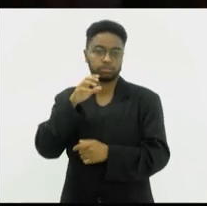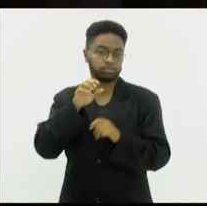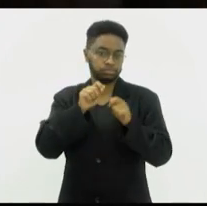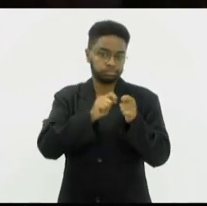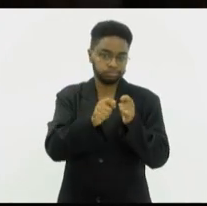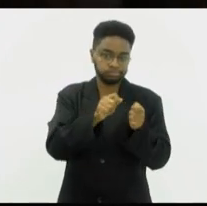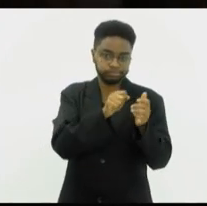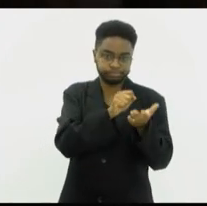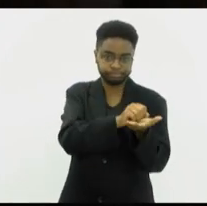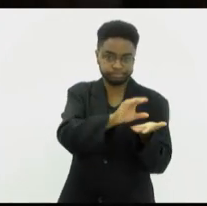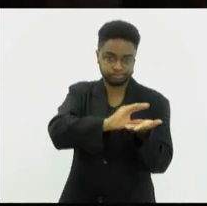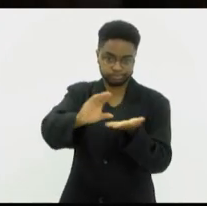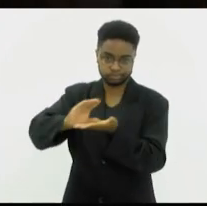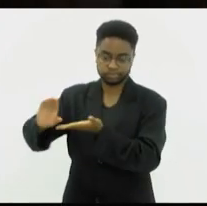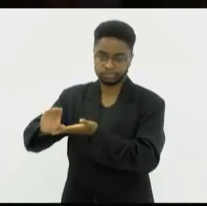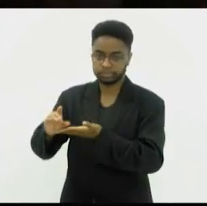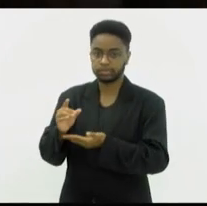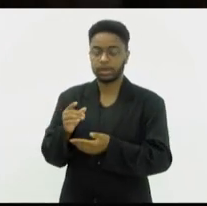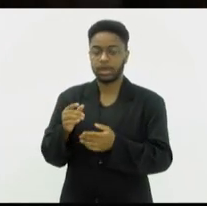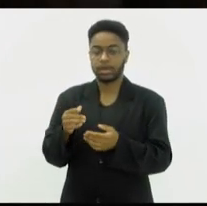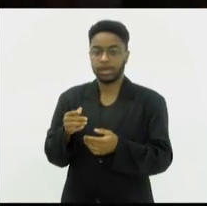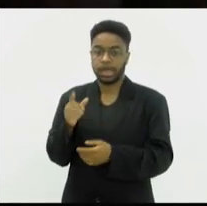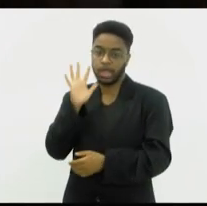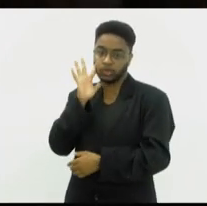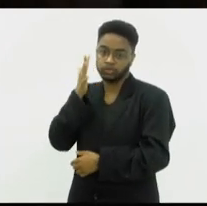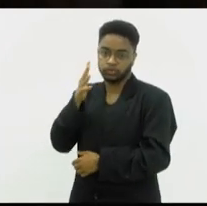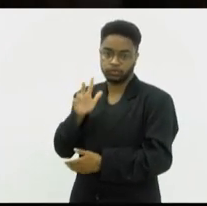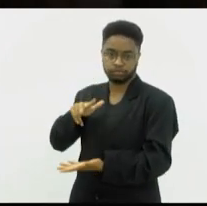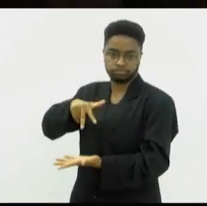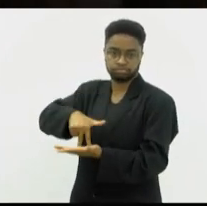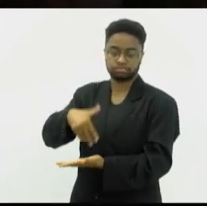eis que ele resolve fazer uso da palavra.